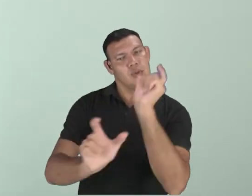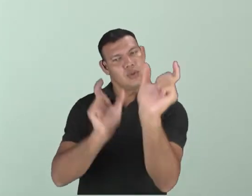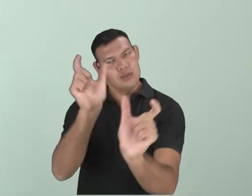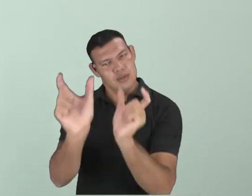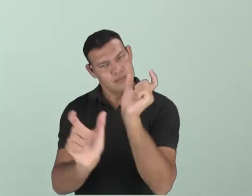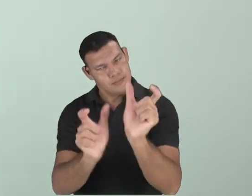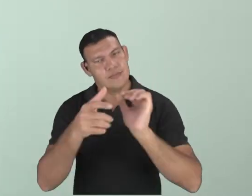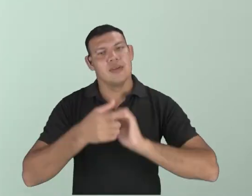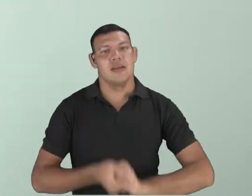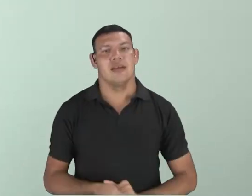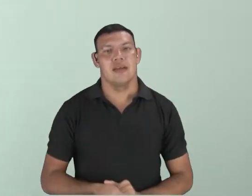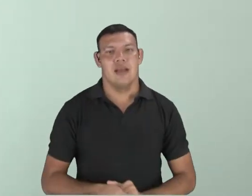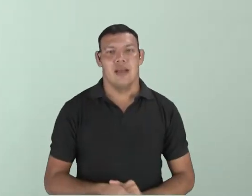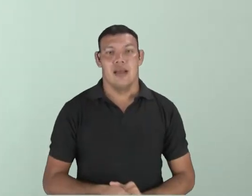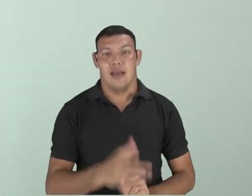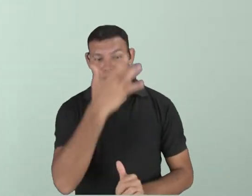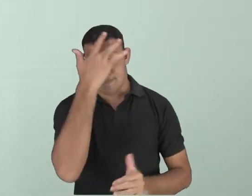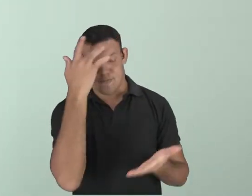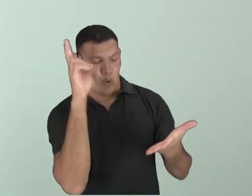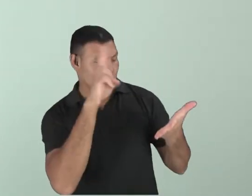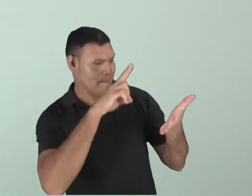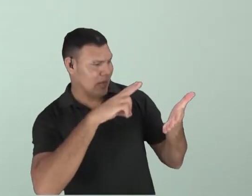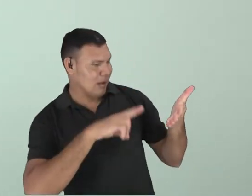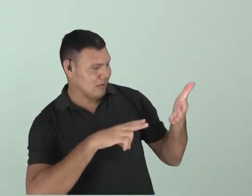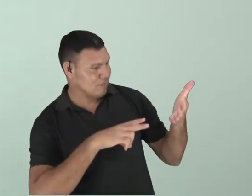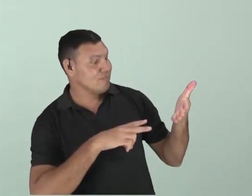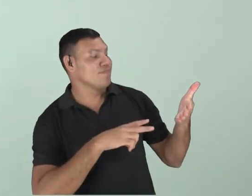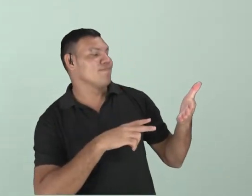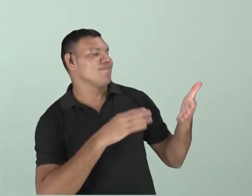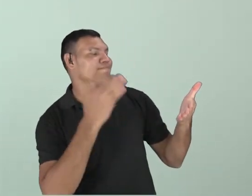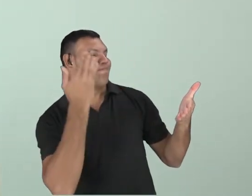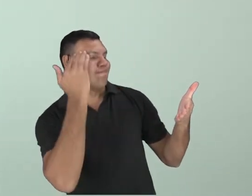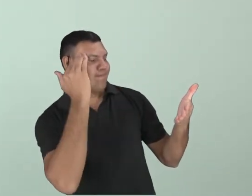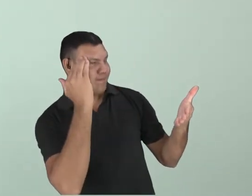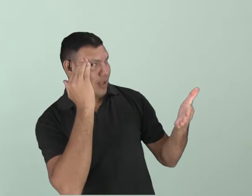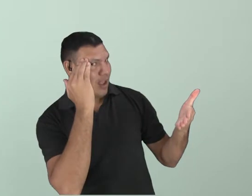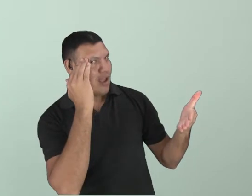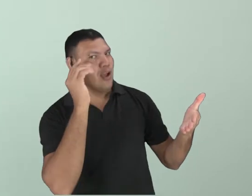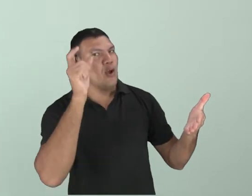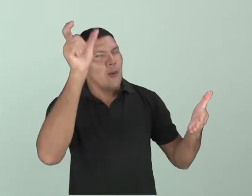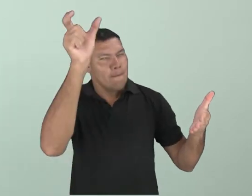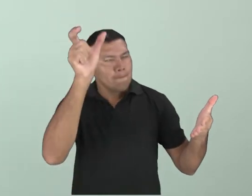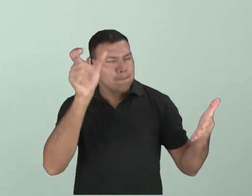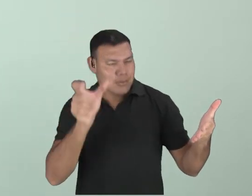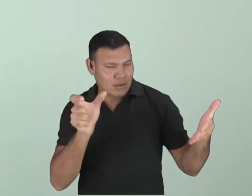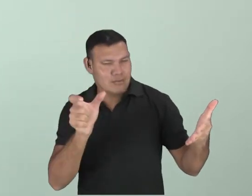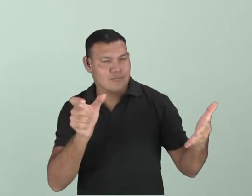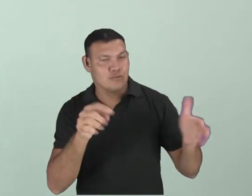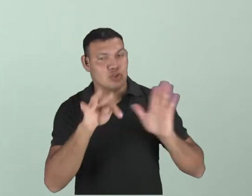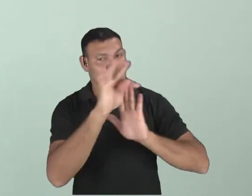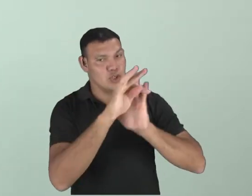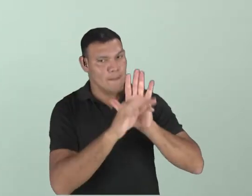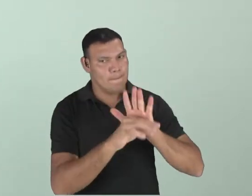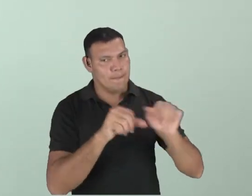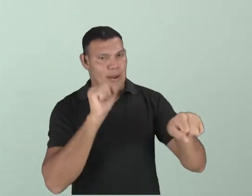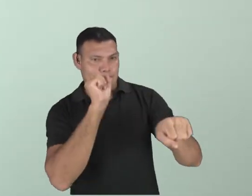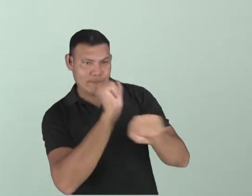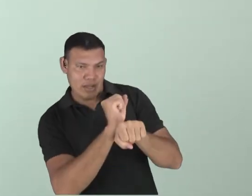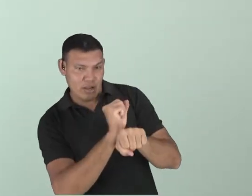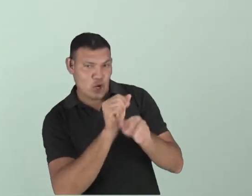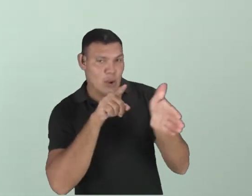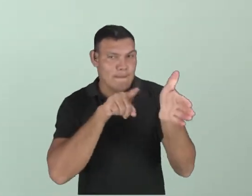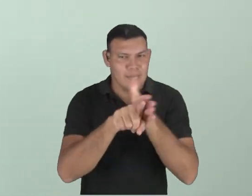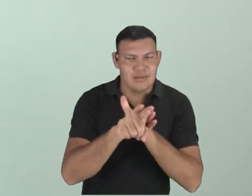sinais gráficos. Aí a pessoa que vai estar lendo vai entender se aquele personagem, se no texto ele parou, se